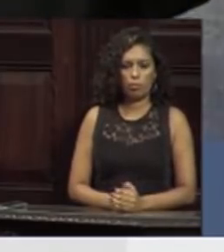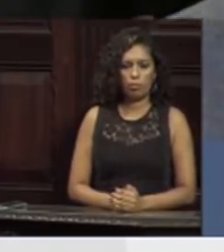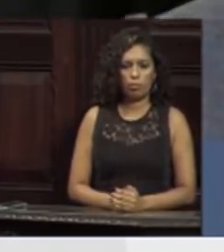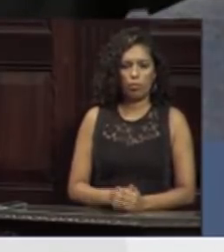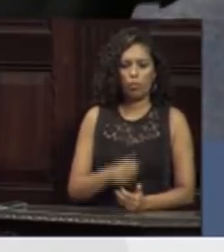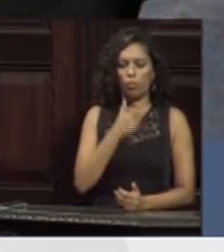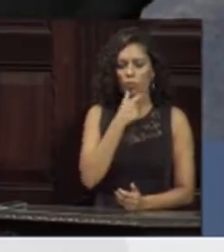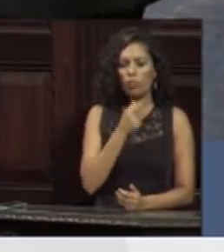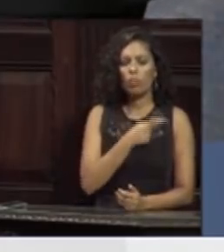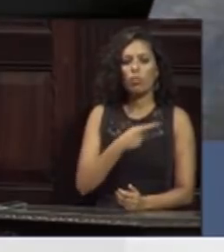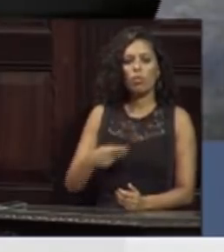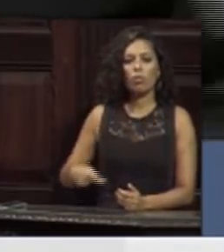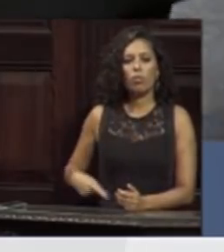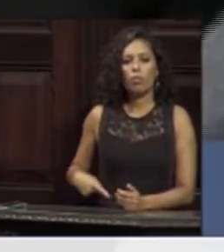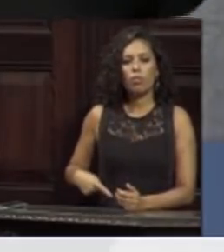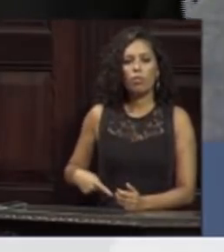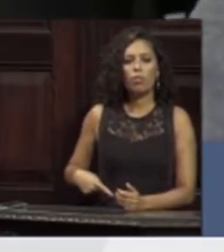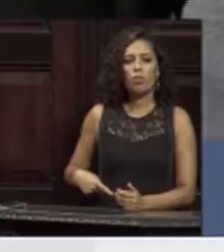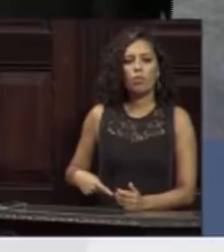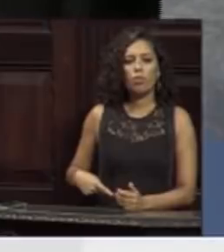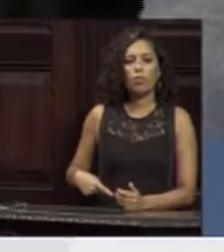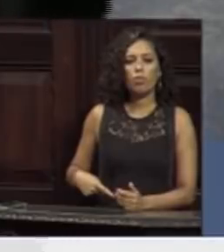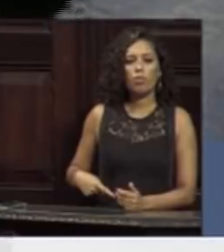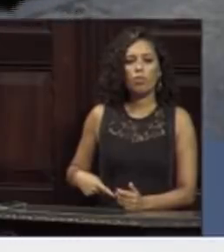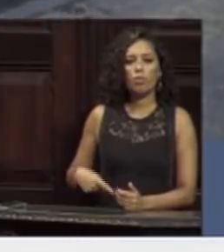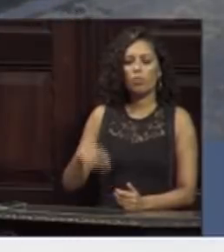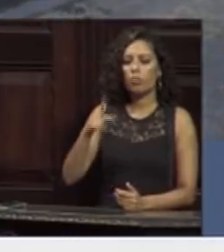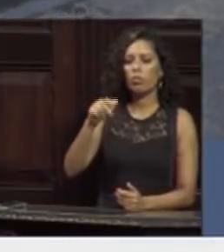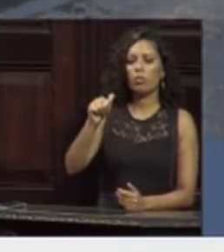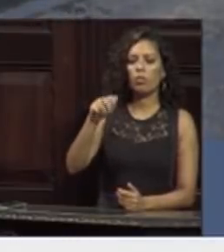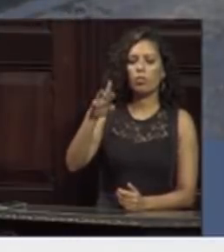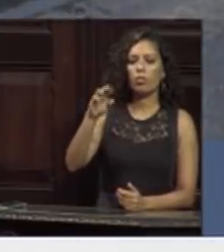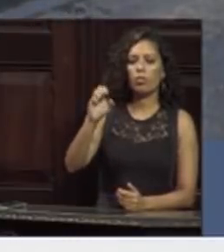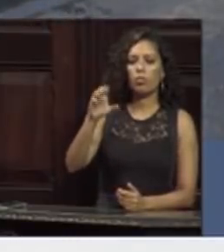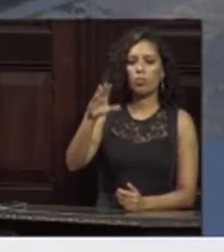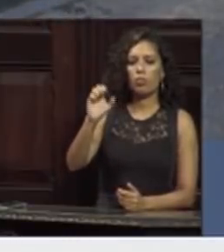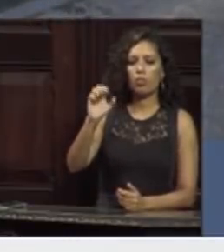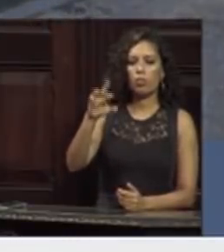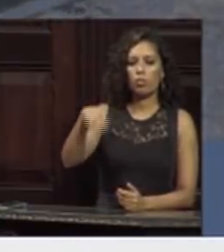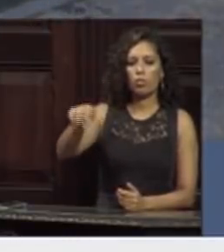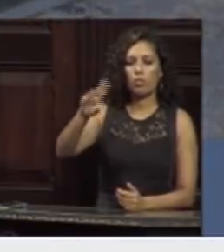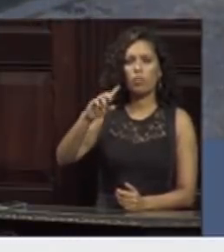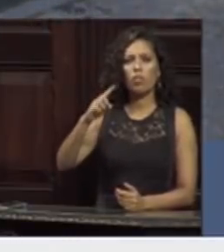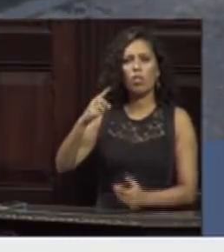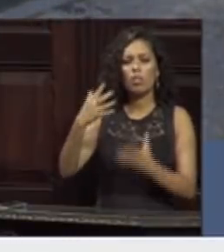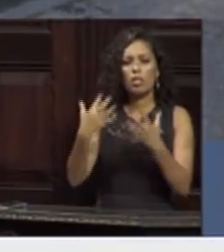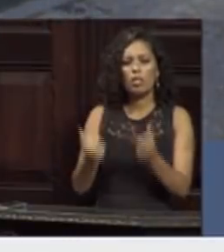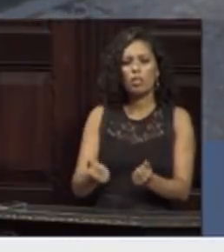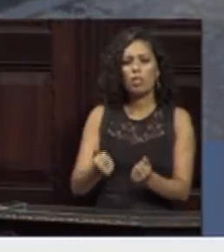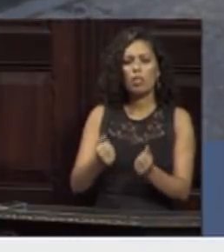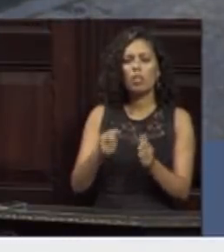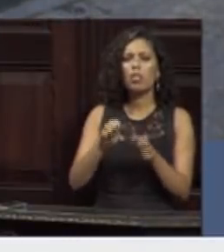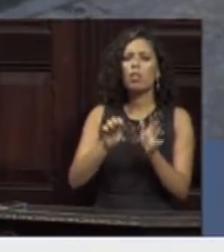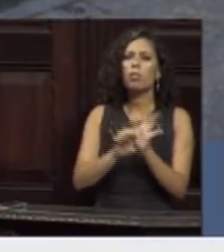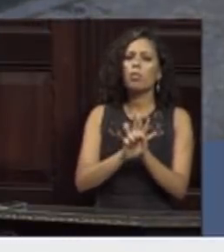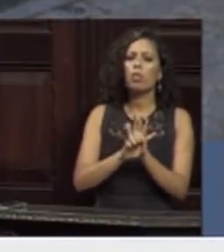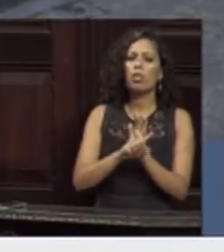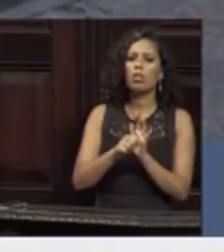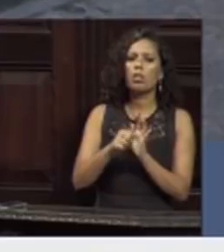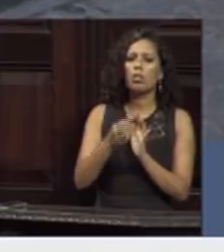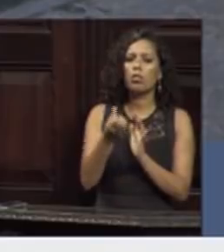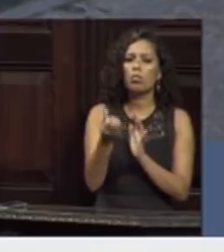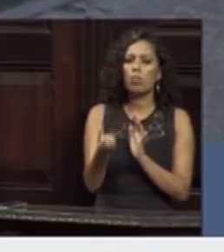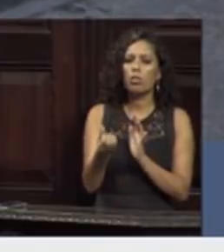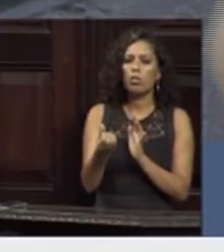Senhor presidente, o parecer ele é favorável à emenda número 6 e contrário